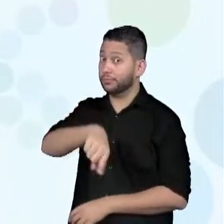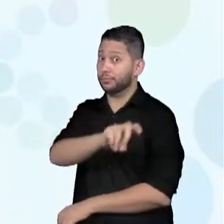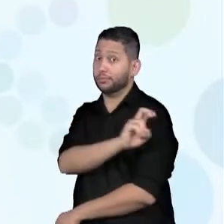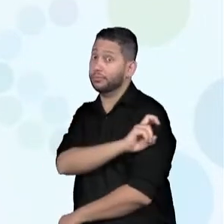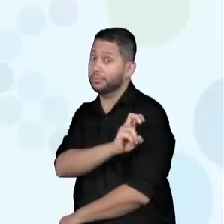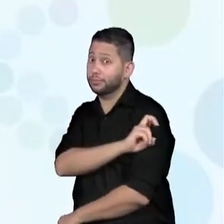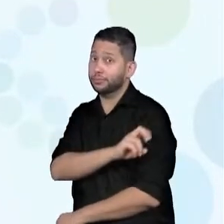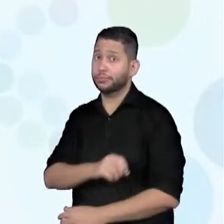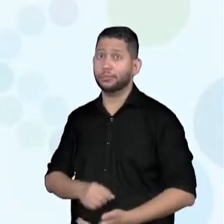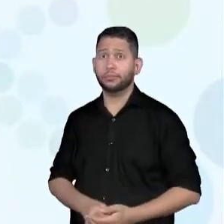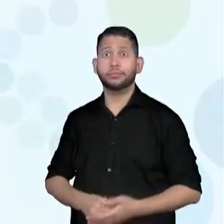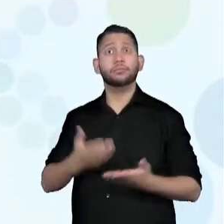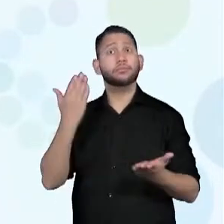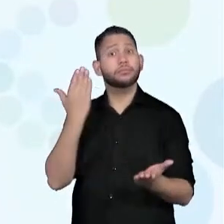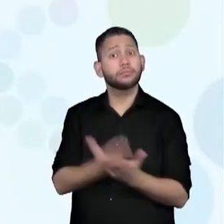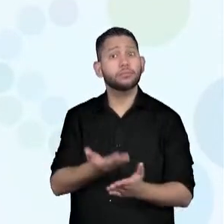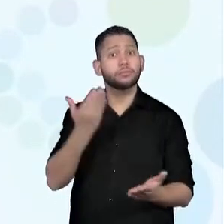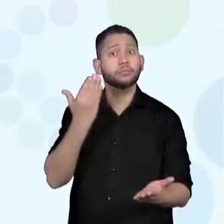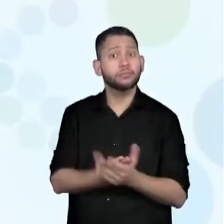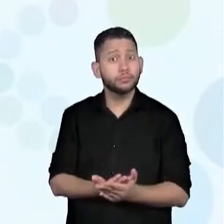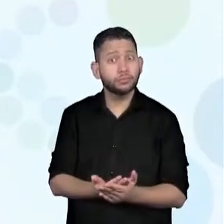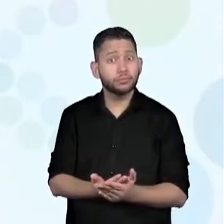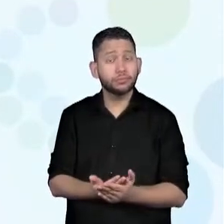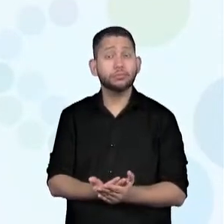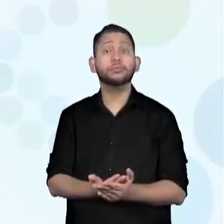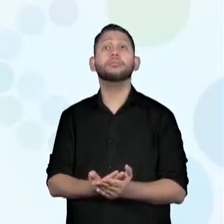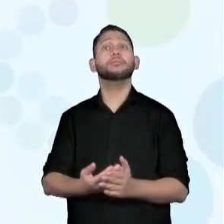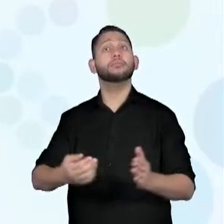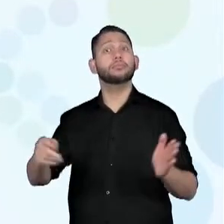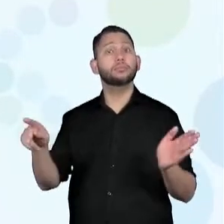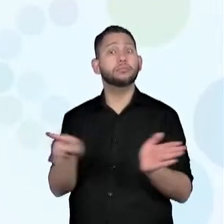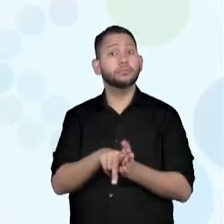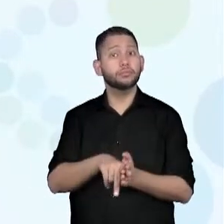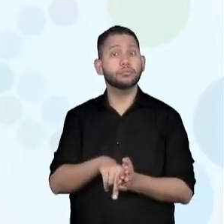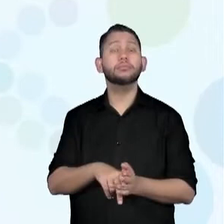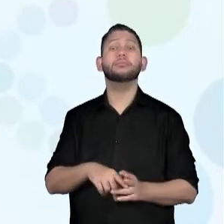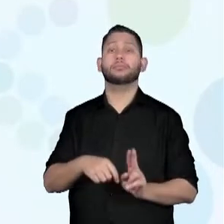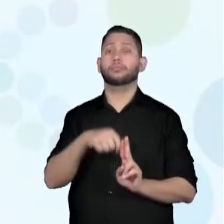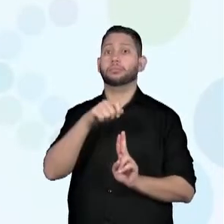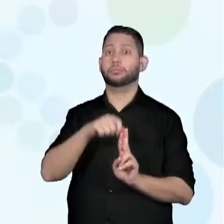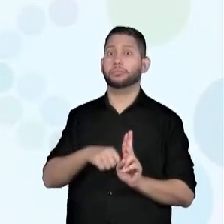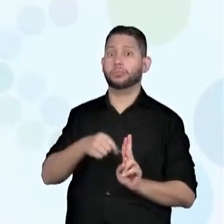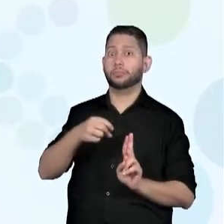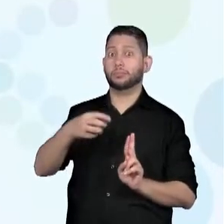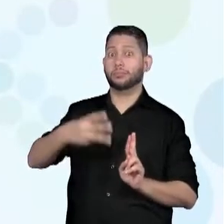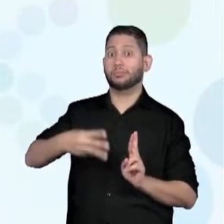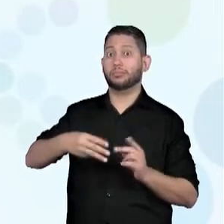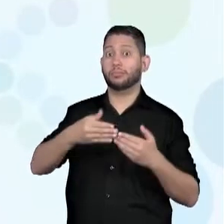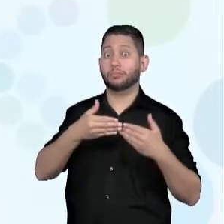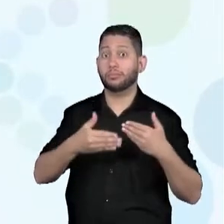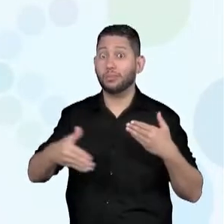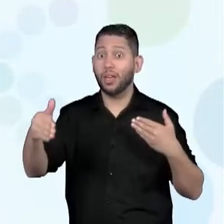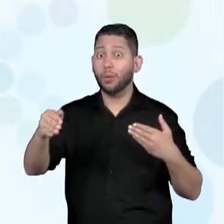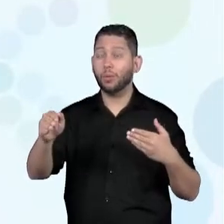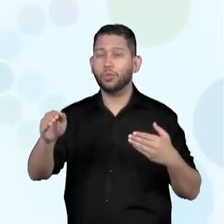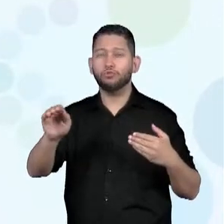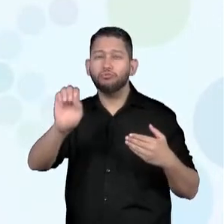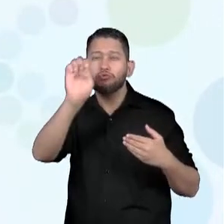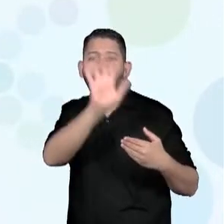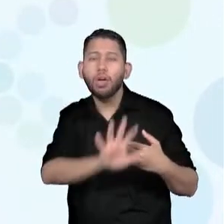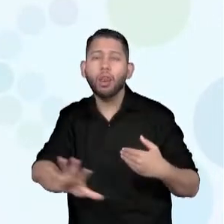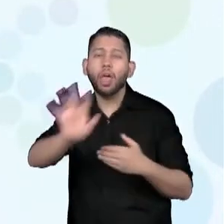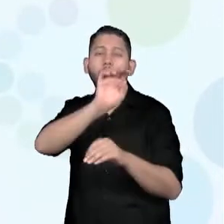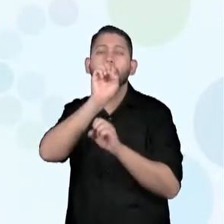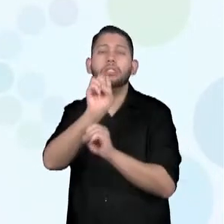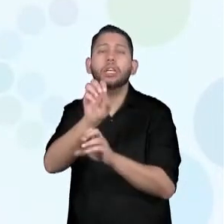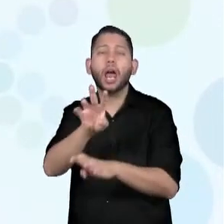ter agora uma third term overview, ou seja, uma visão geral do terceiro bimestre, daquilo que